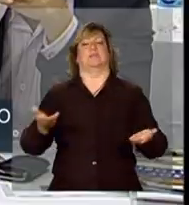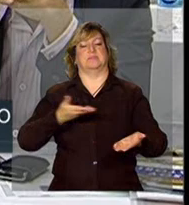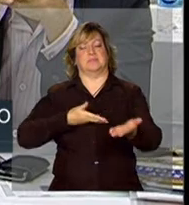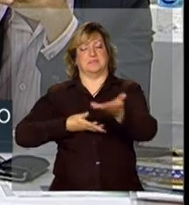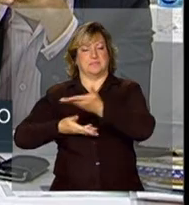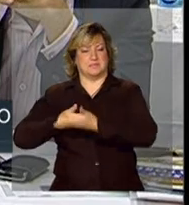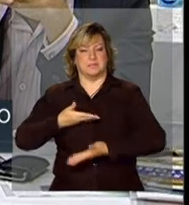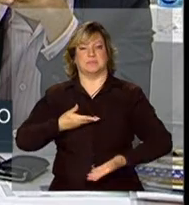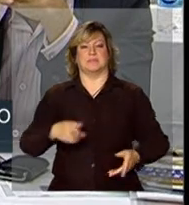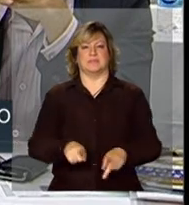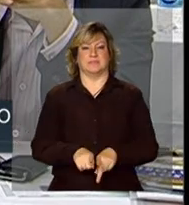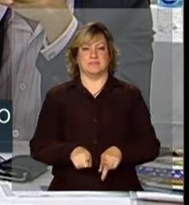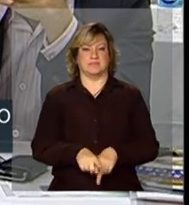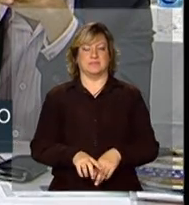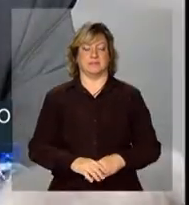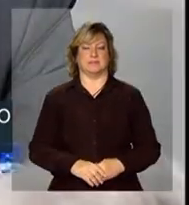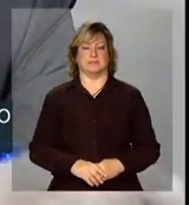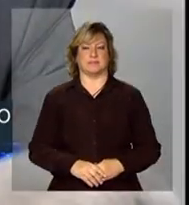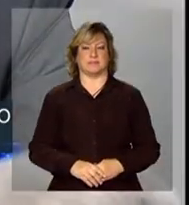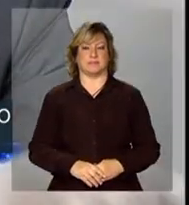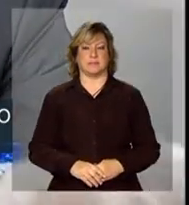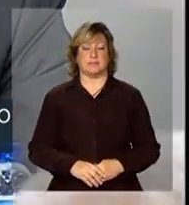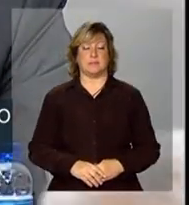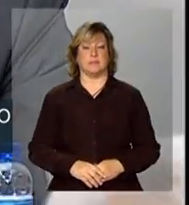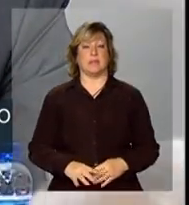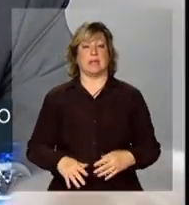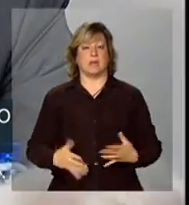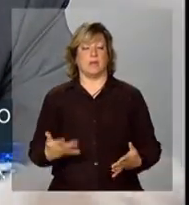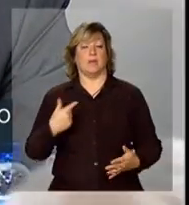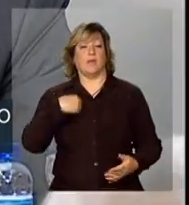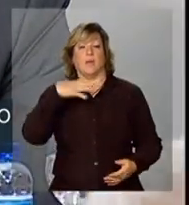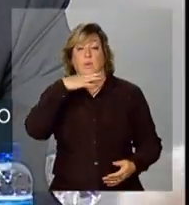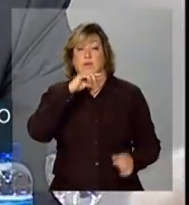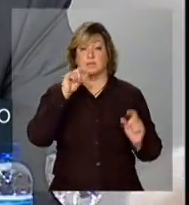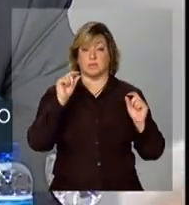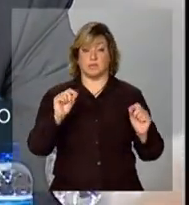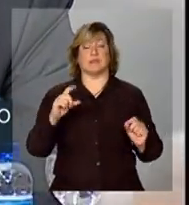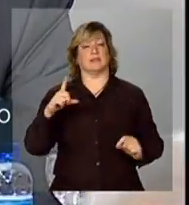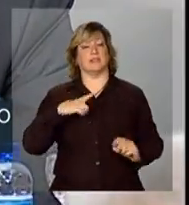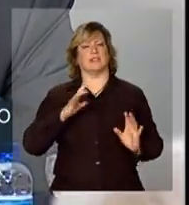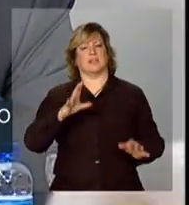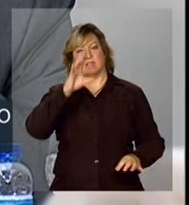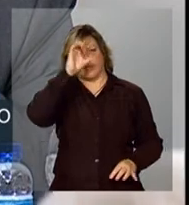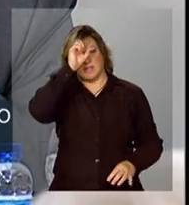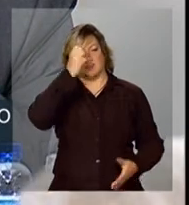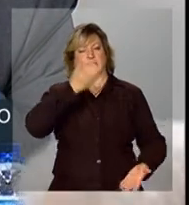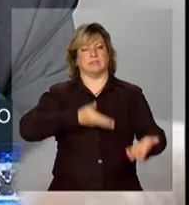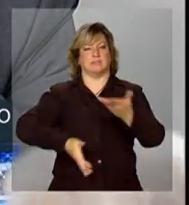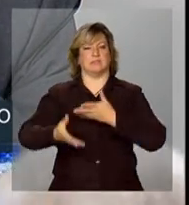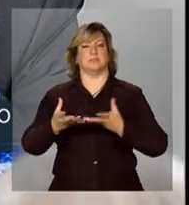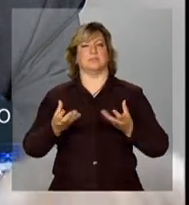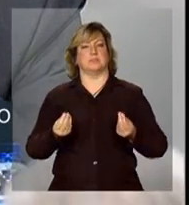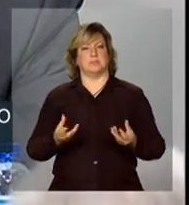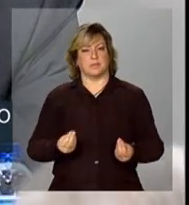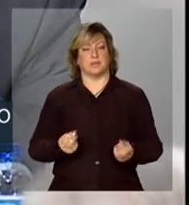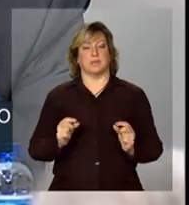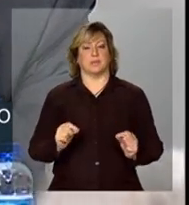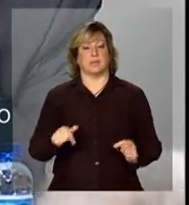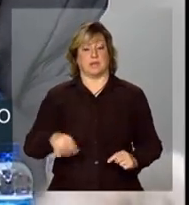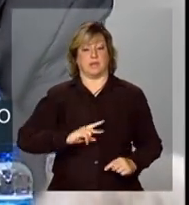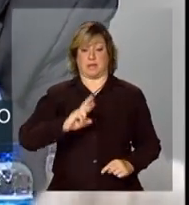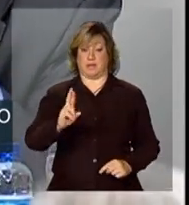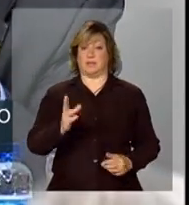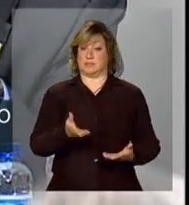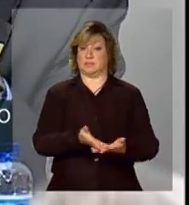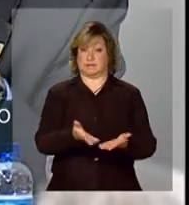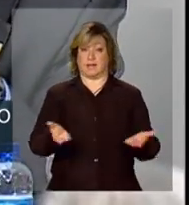da moratória também. Eu acho que foi um aprendizado, foi para todos nós aprendizado, e o resultado aí está.